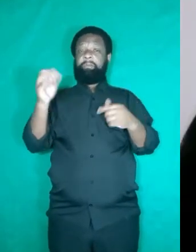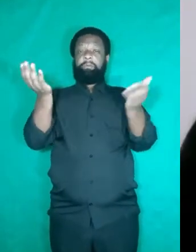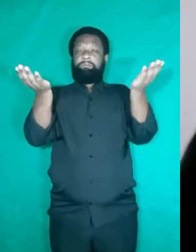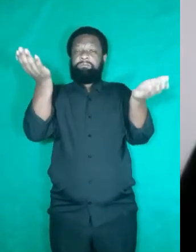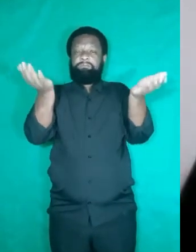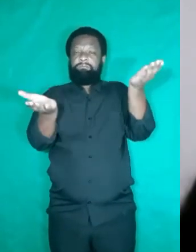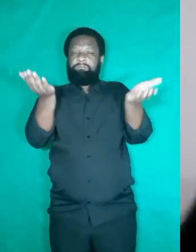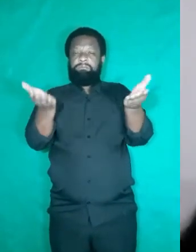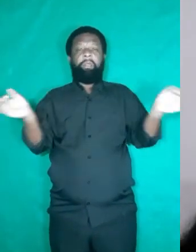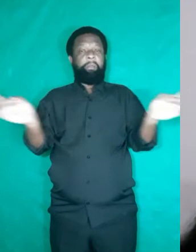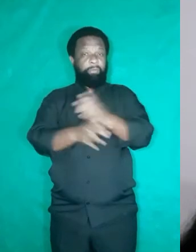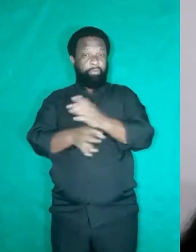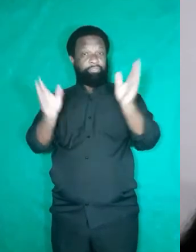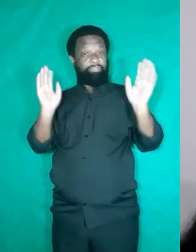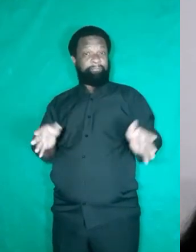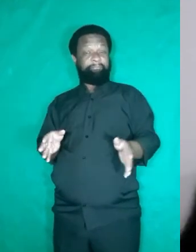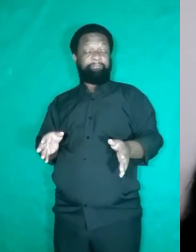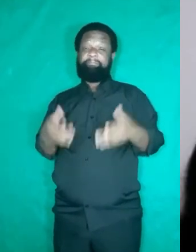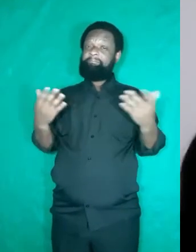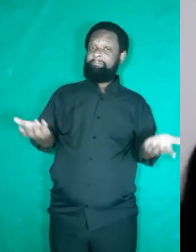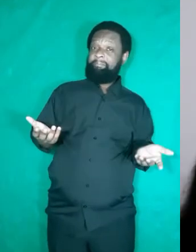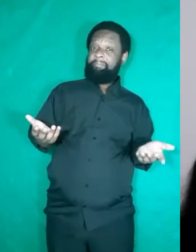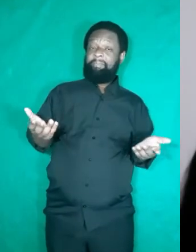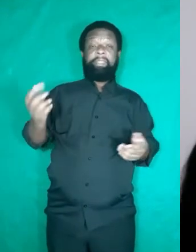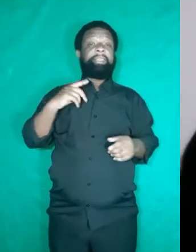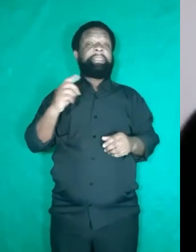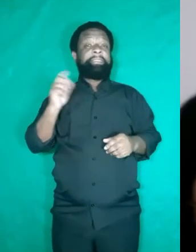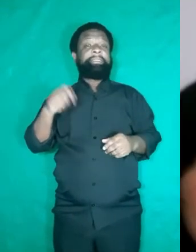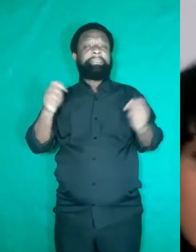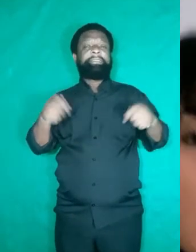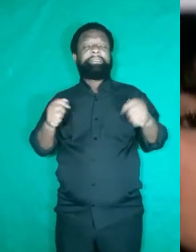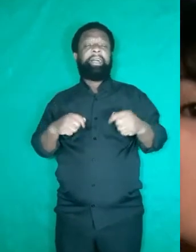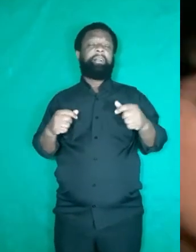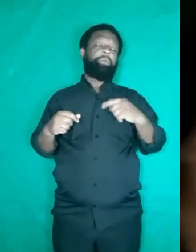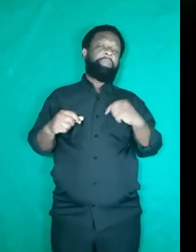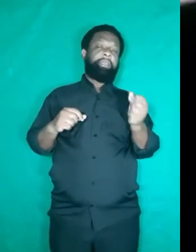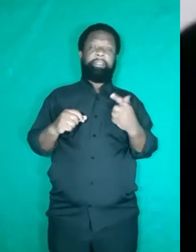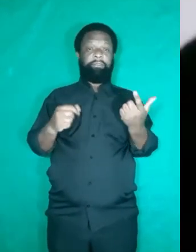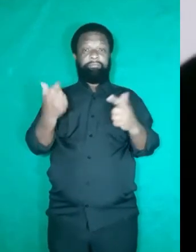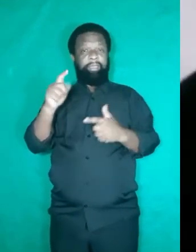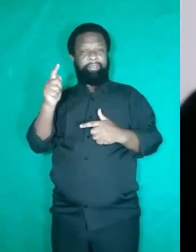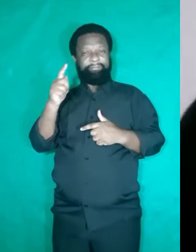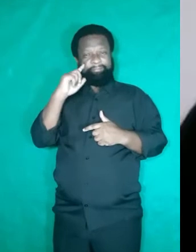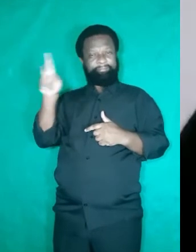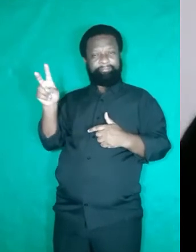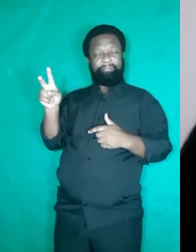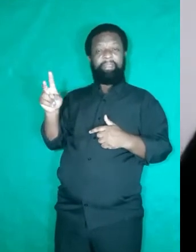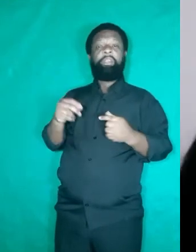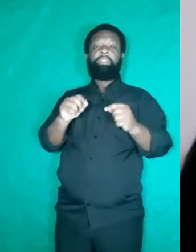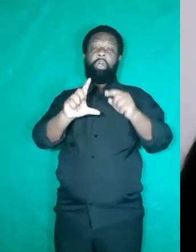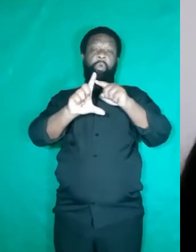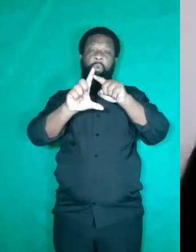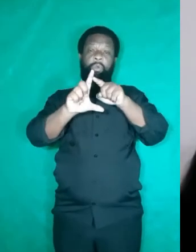Então, nessa possibilidade aqui que não existe, os ângulos seriam de 90